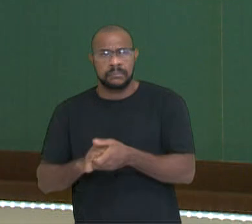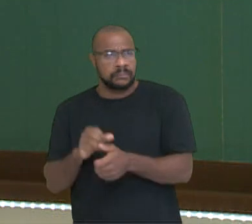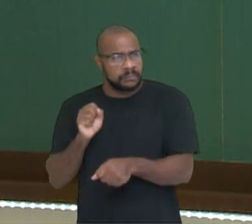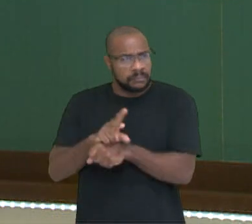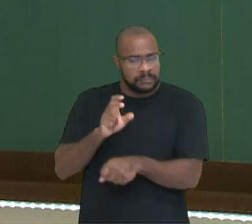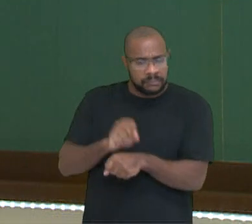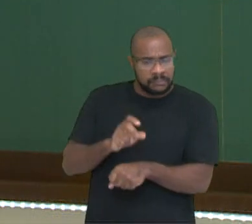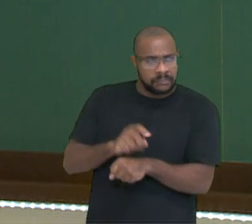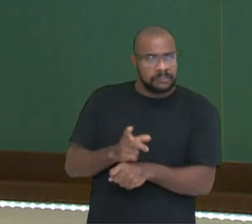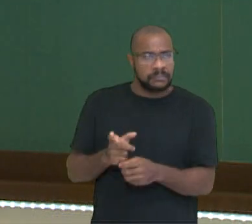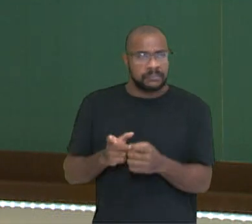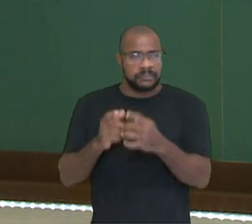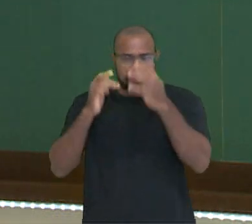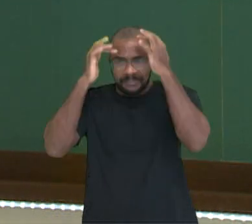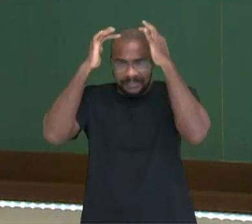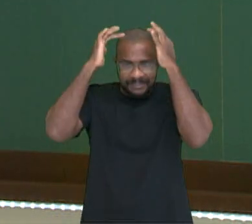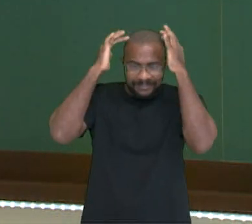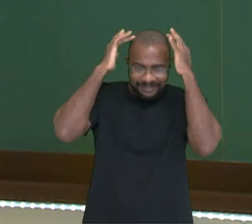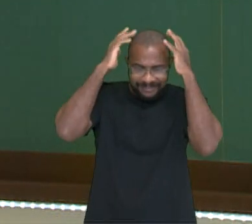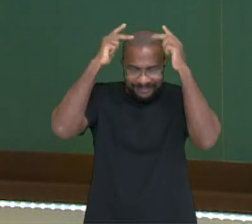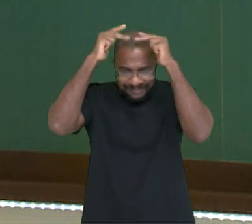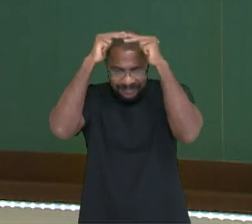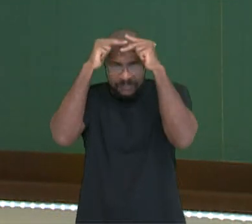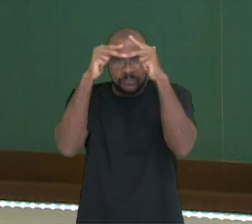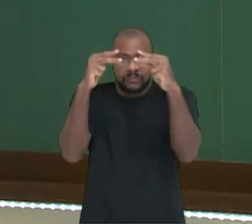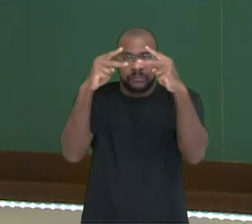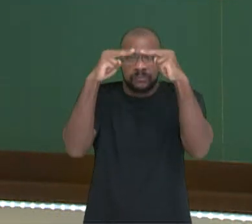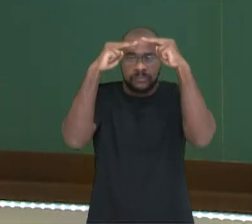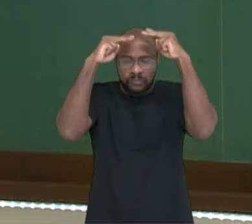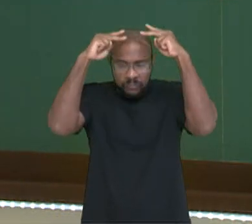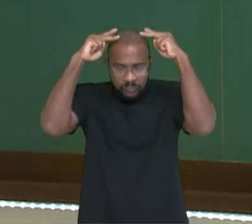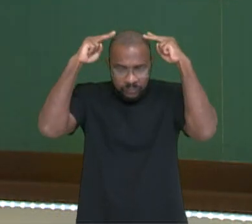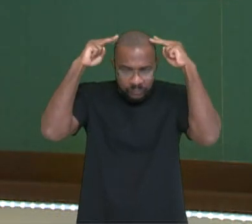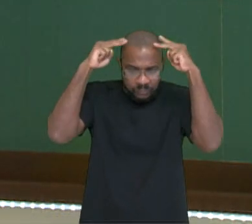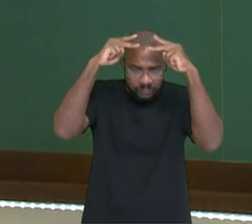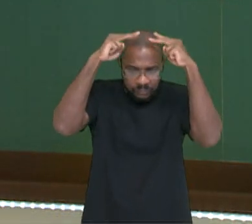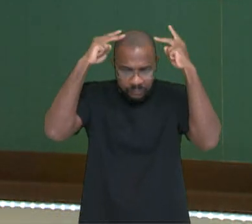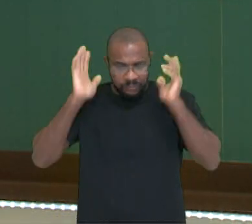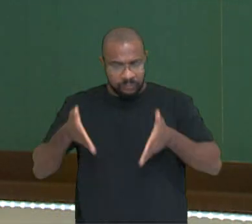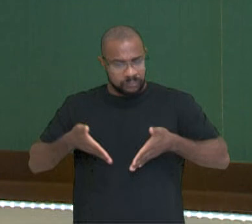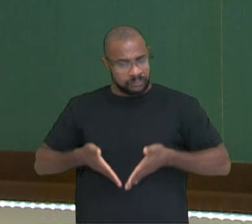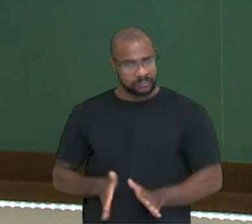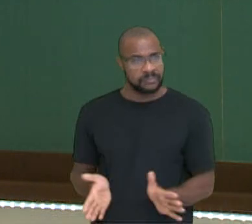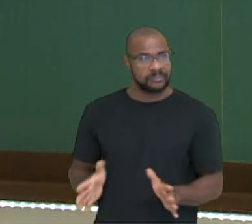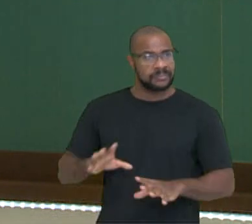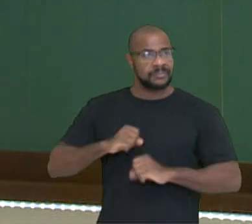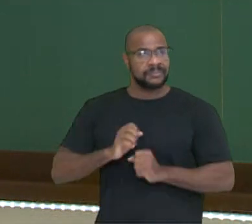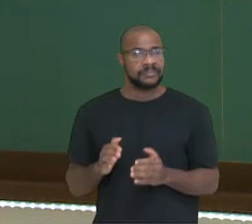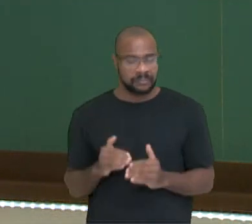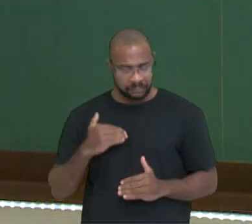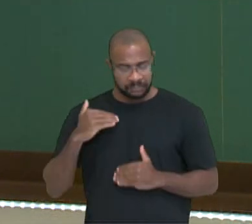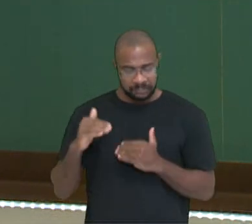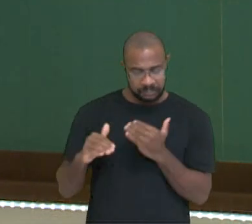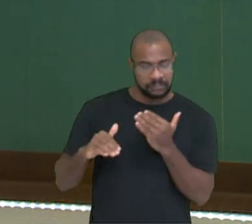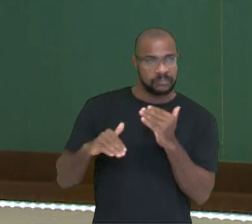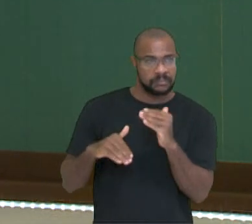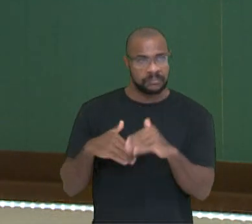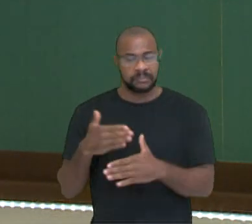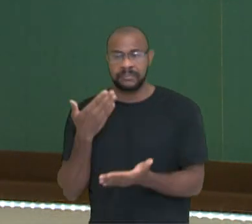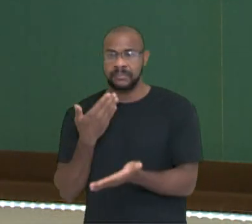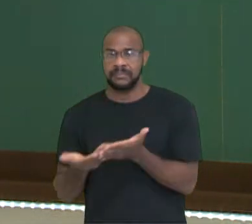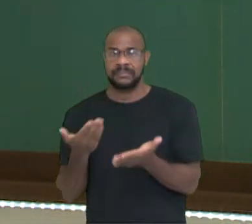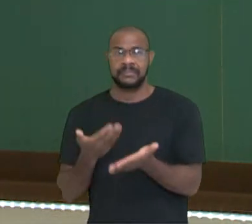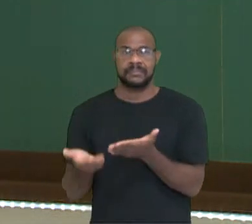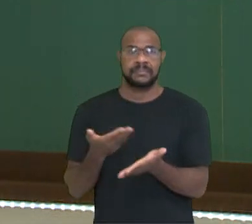fica atacando os neurônios das pessoas que já nasceram, não são mais embriões. E com o passar do tempo, a pessoa começa a perder